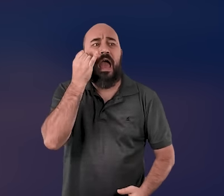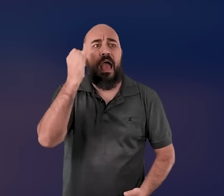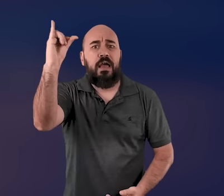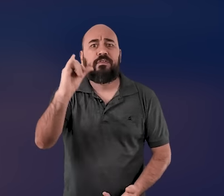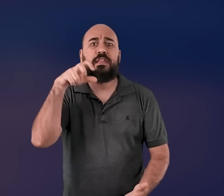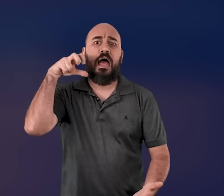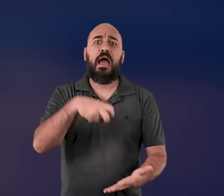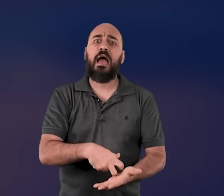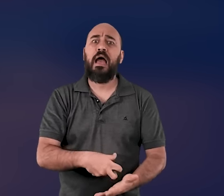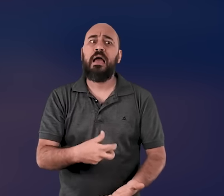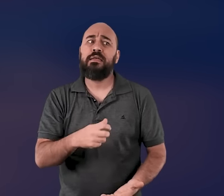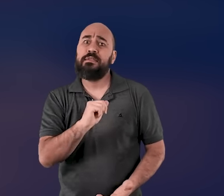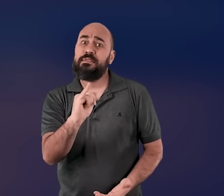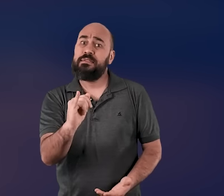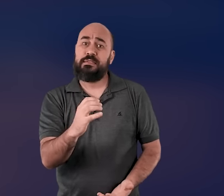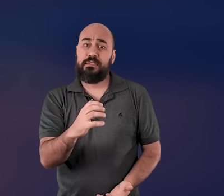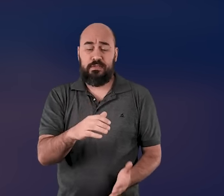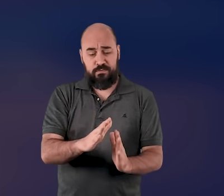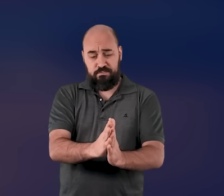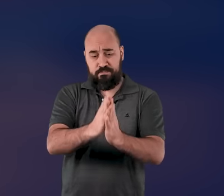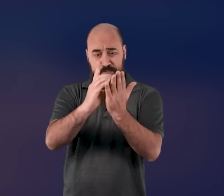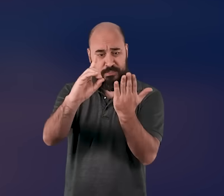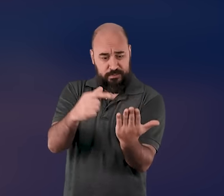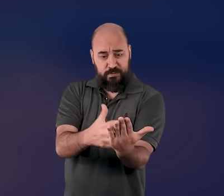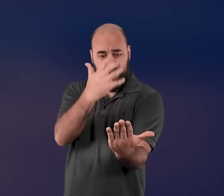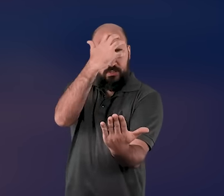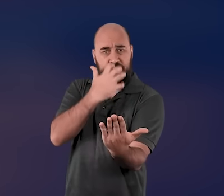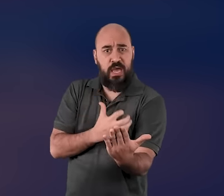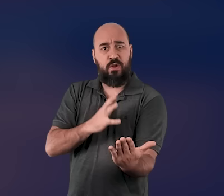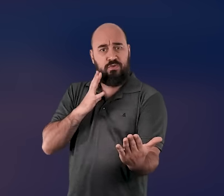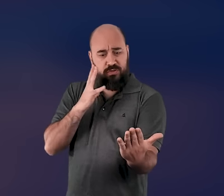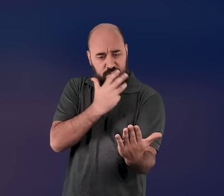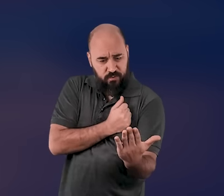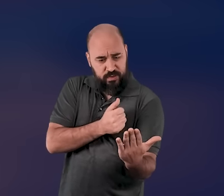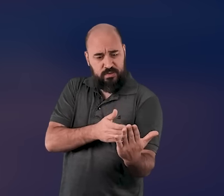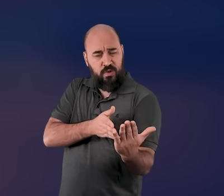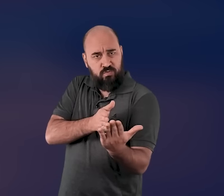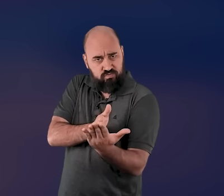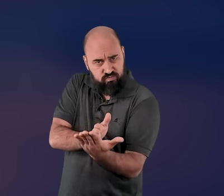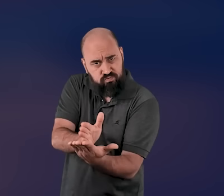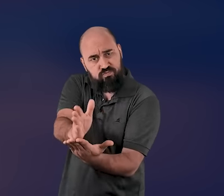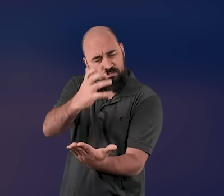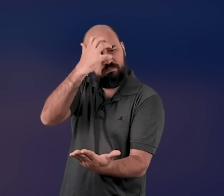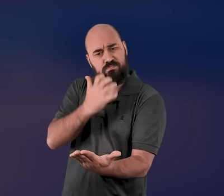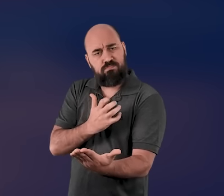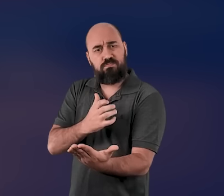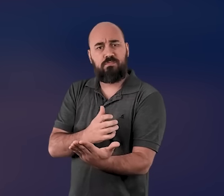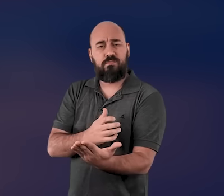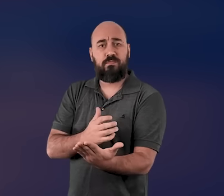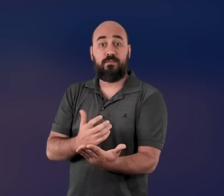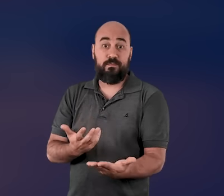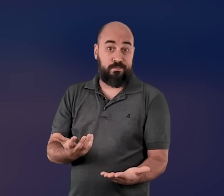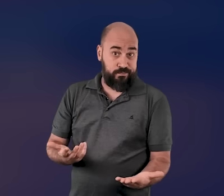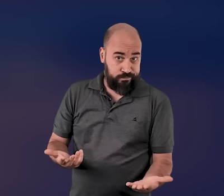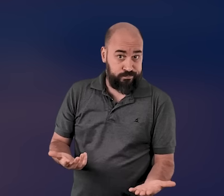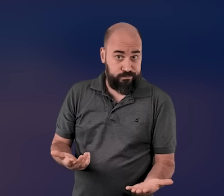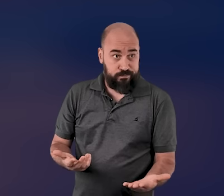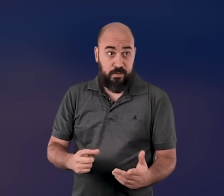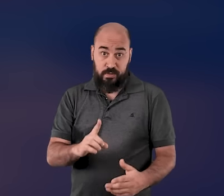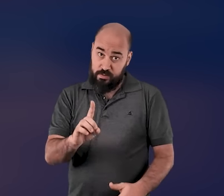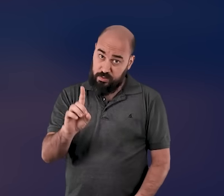não levarmos a sério tão grande salvação? Esta, tendo sido anunciada inicialmente pelo